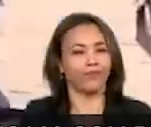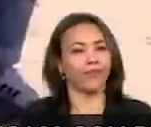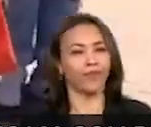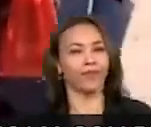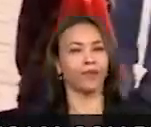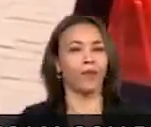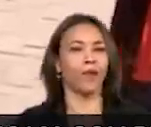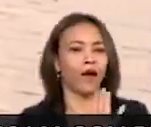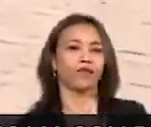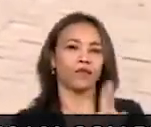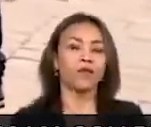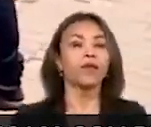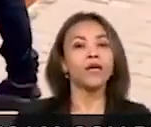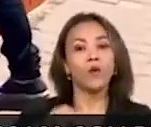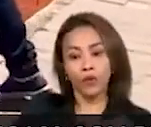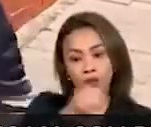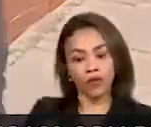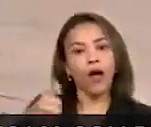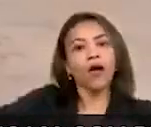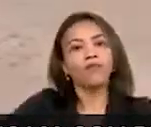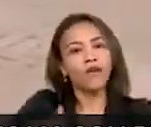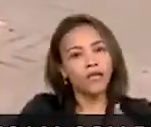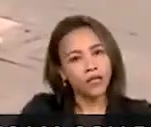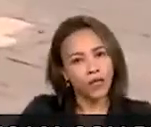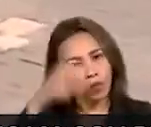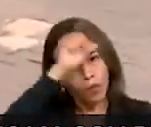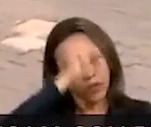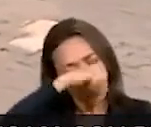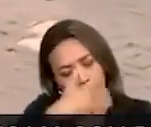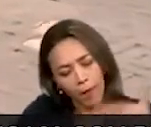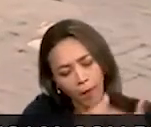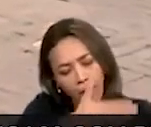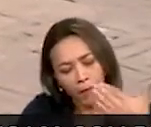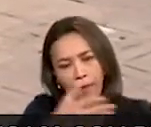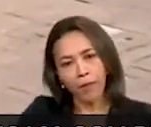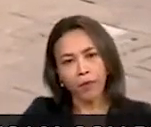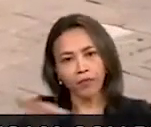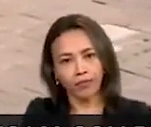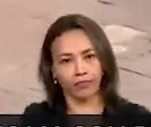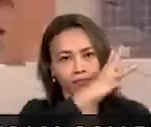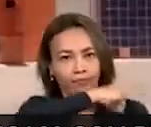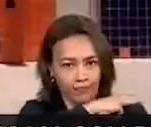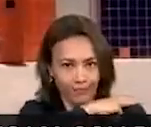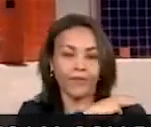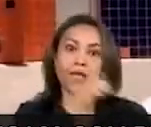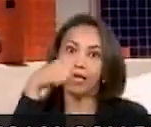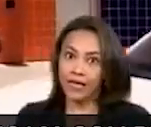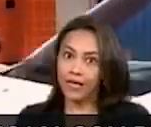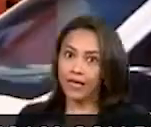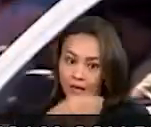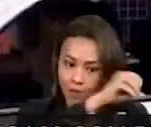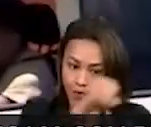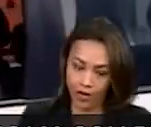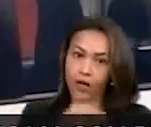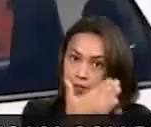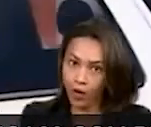Exame Nacional do Ensino Médio avalia o desempenho escolar dos estudantes ao término da educação básica e